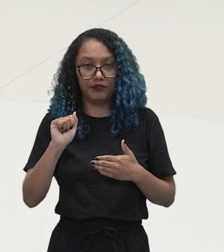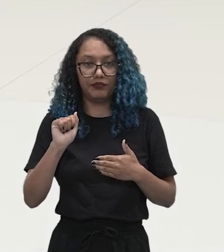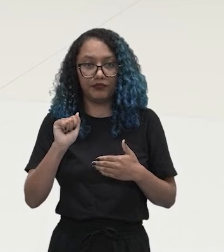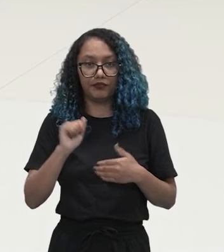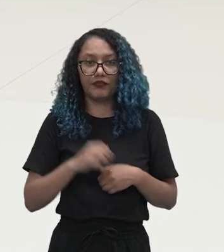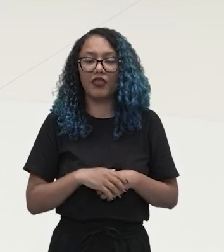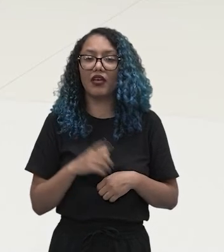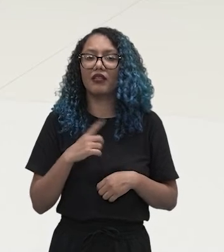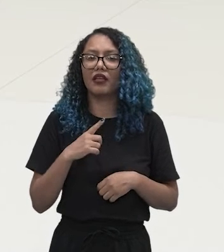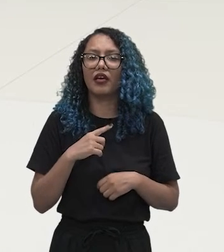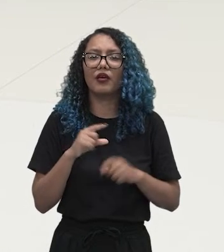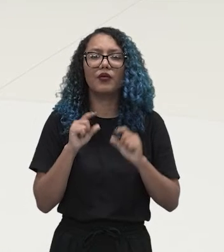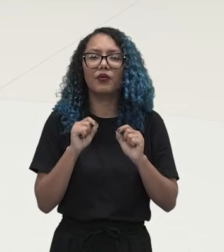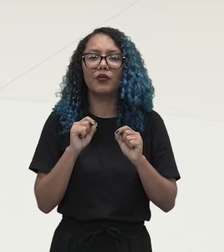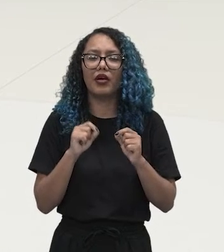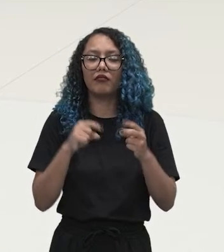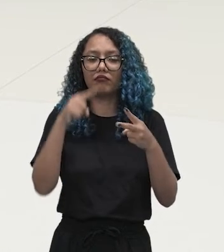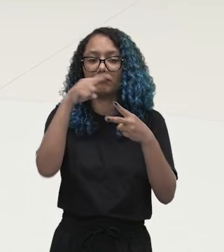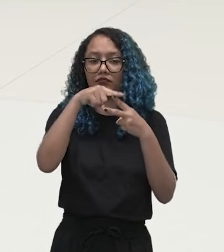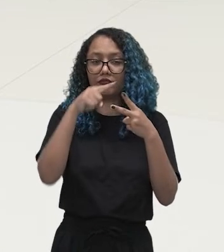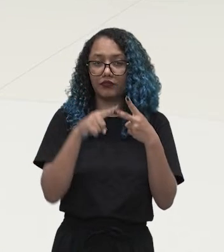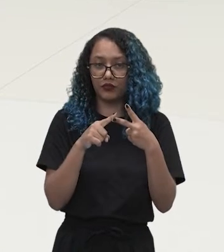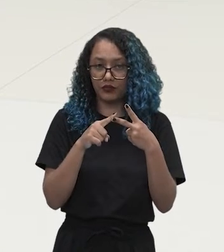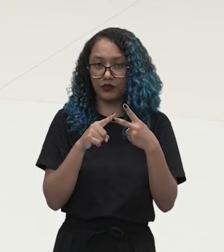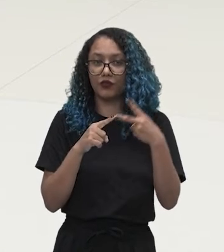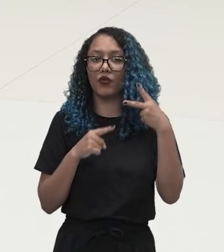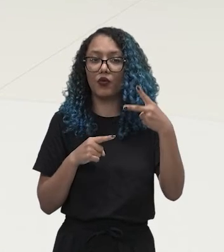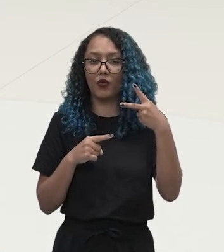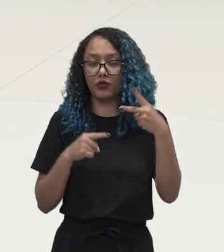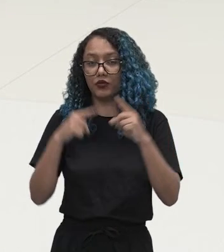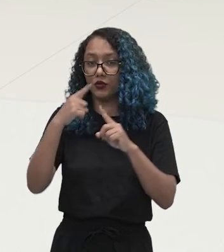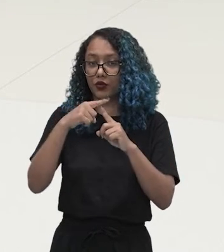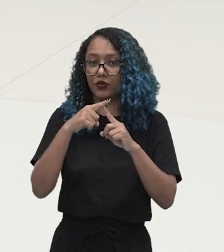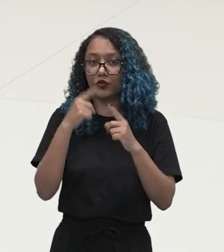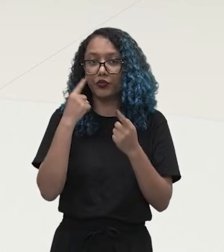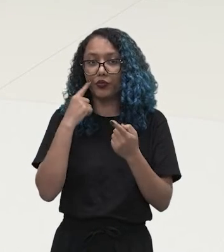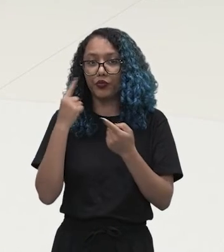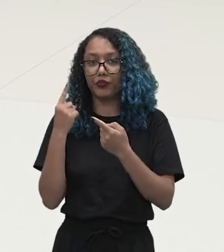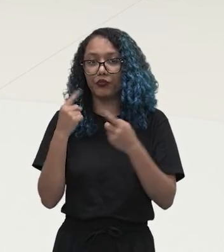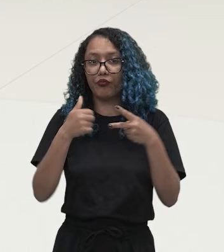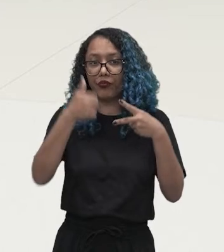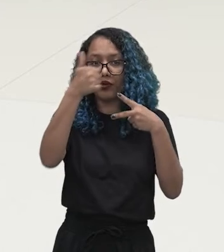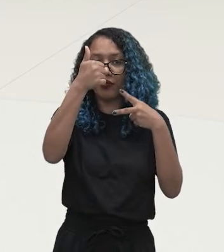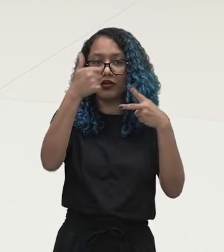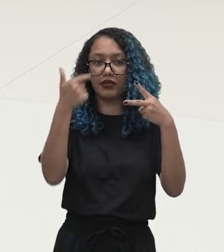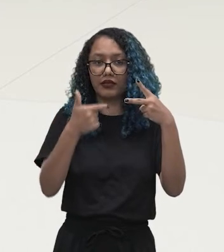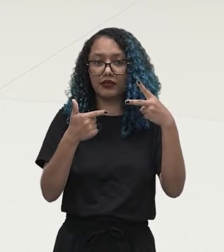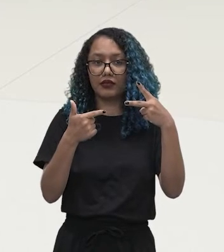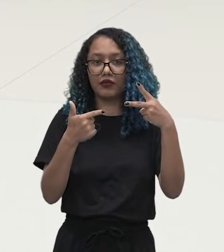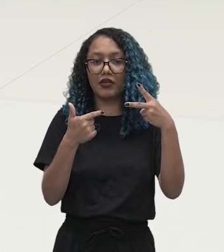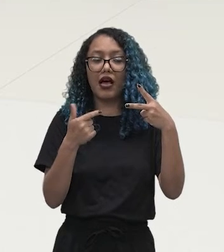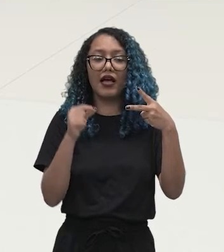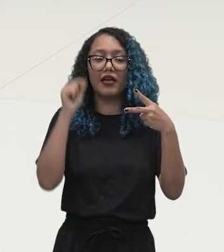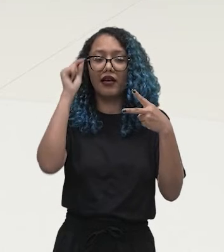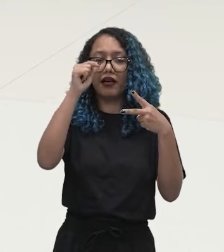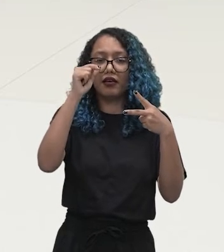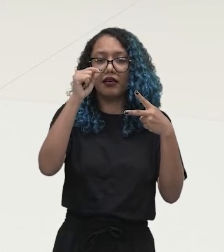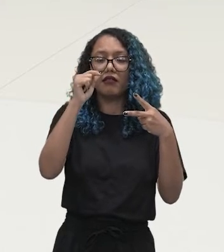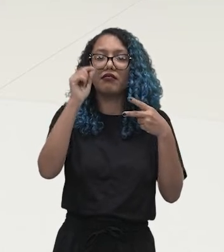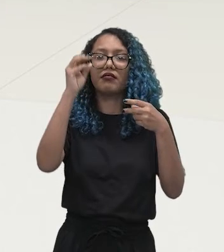classificadas em alicíclicas e aromáticas, certo? Aí dentro delas tem as suas